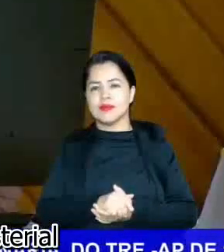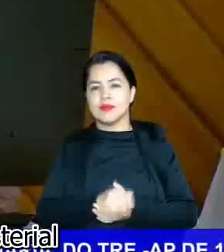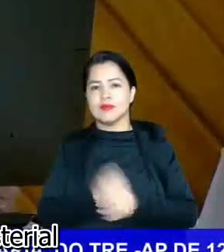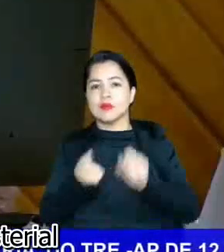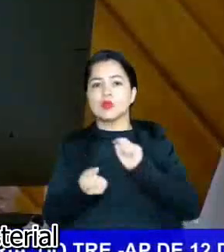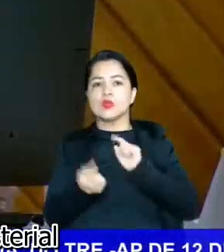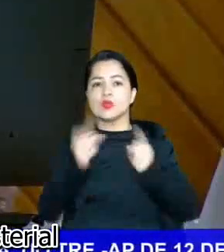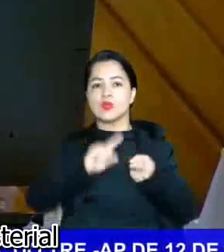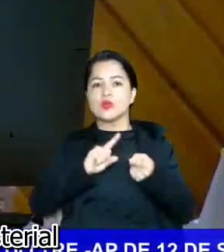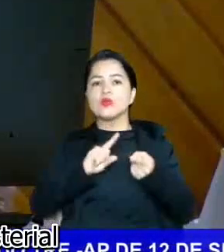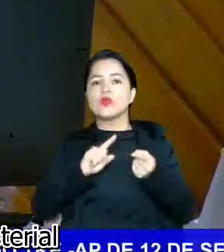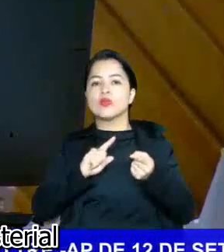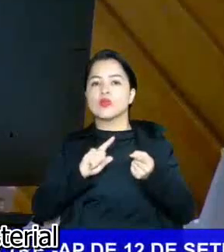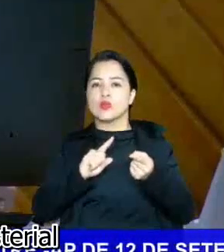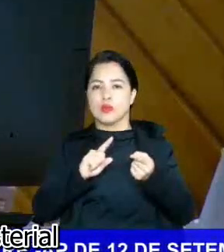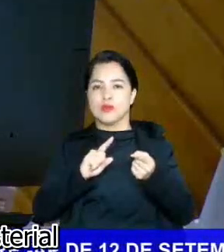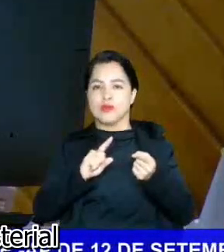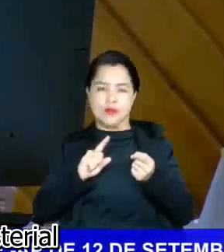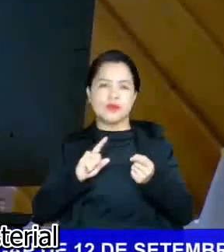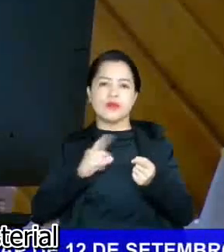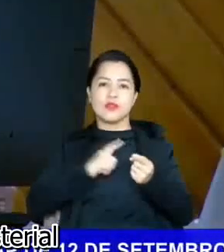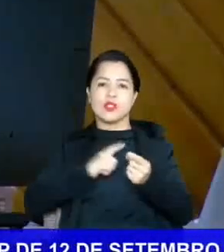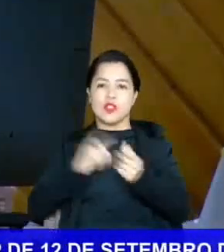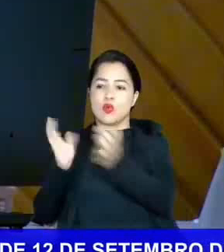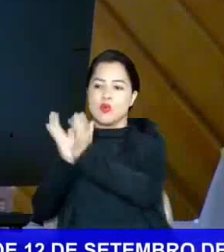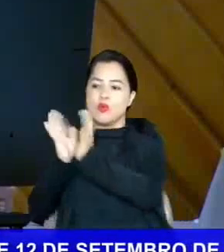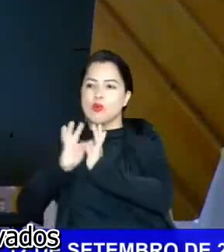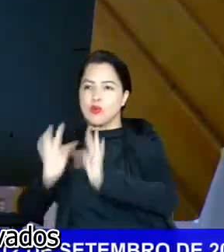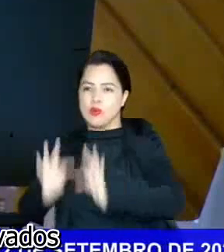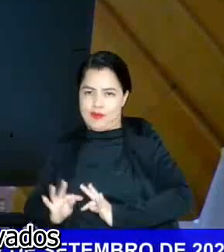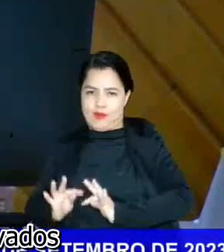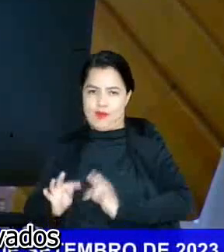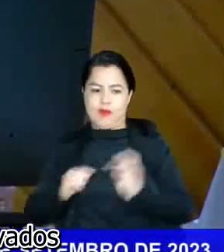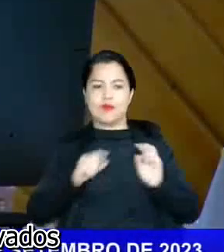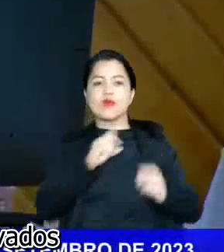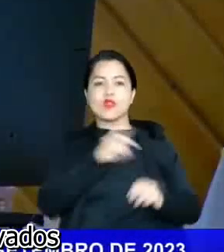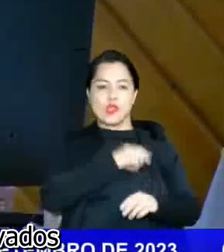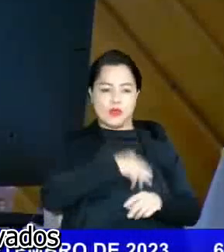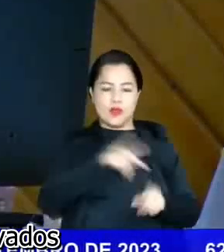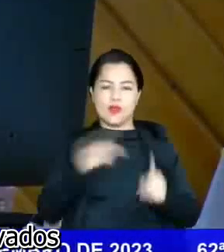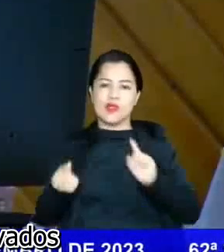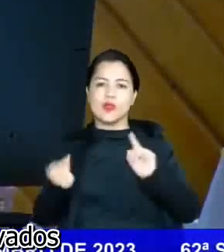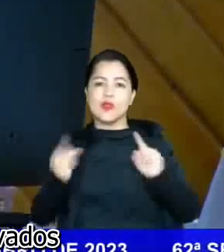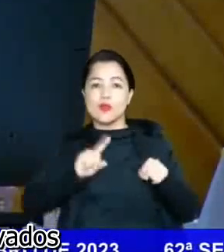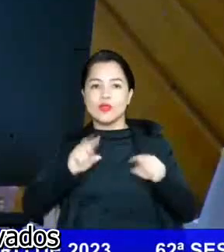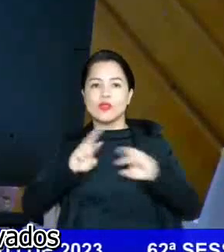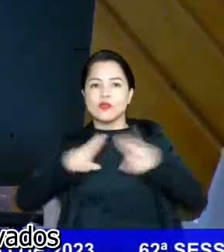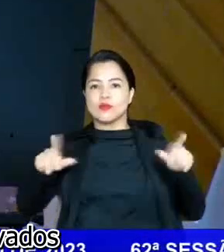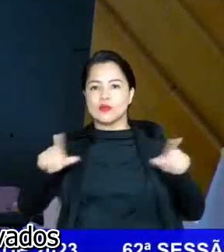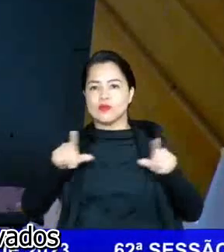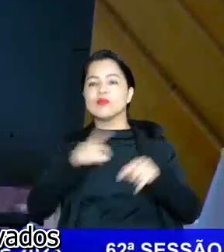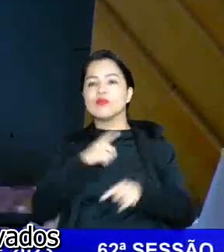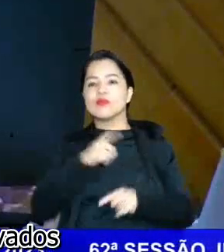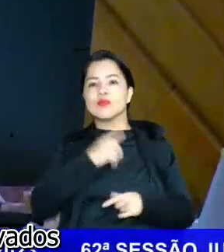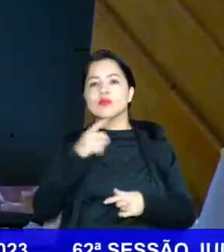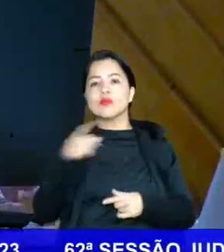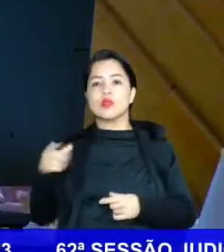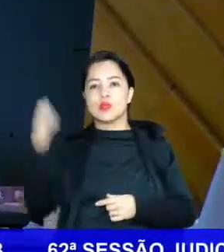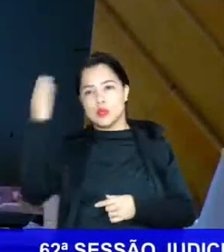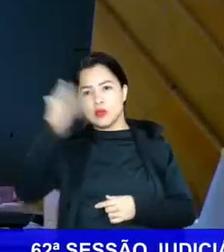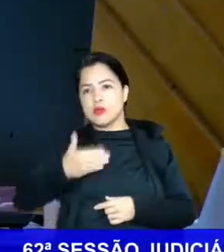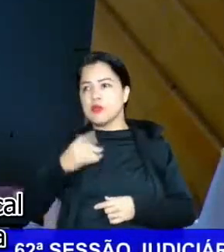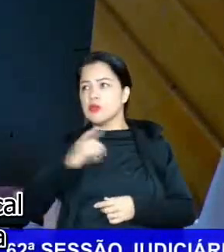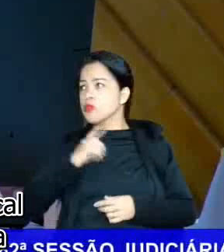contrário do que sustenta o órgão ministerial, esses gastos eles foram devidamente